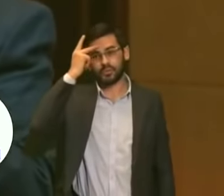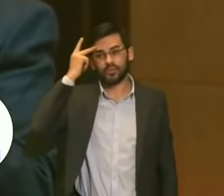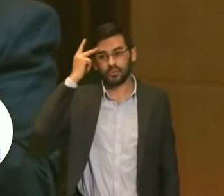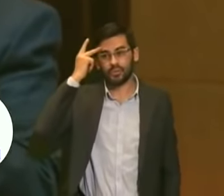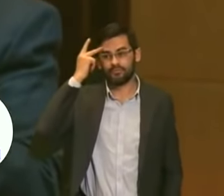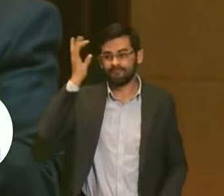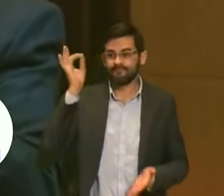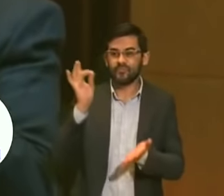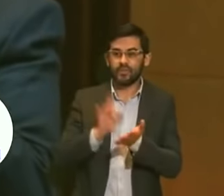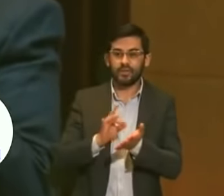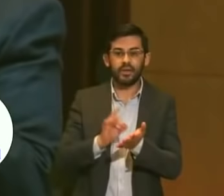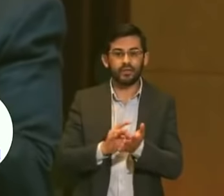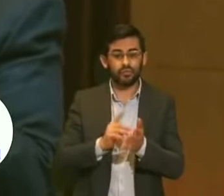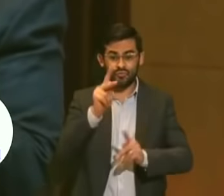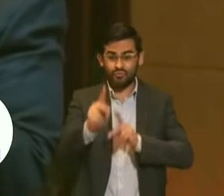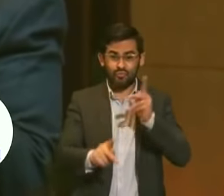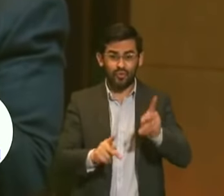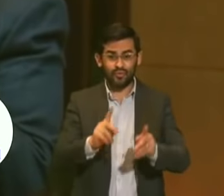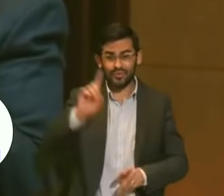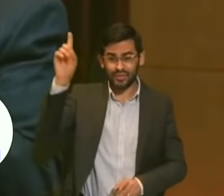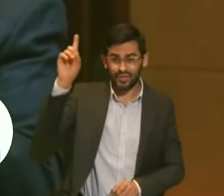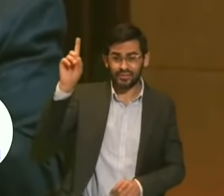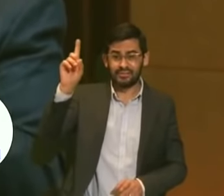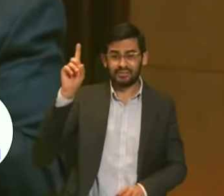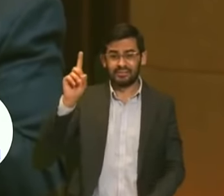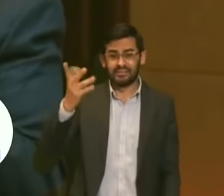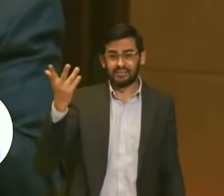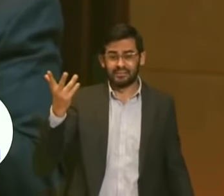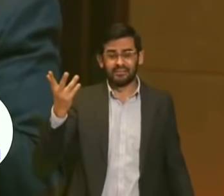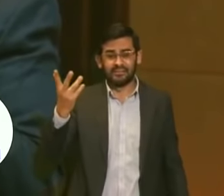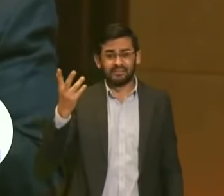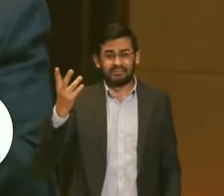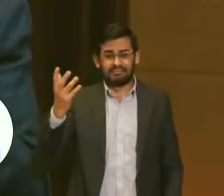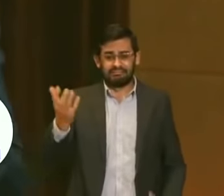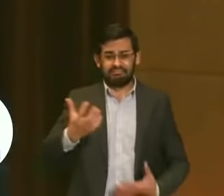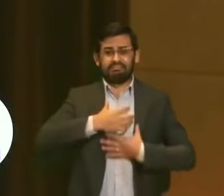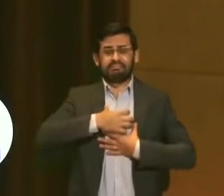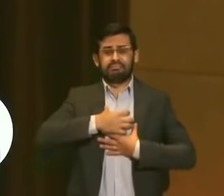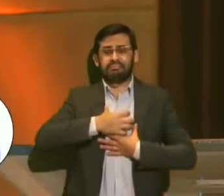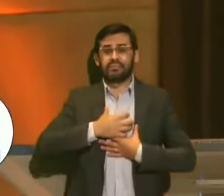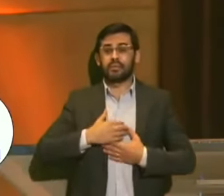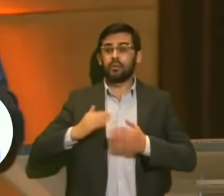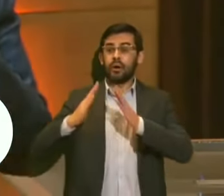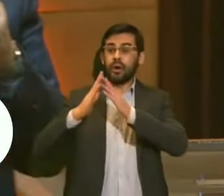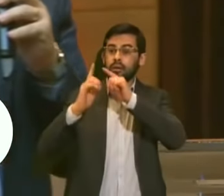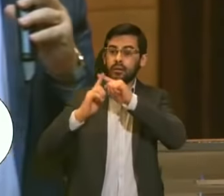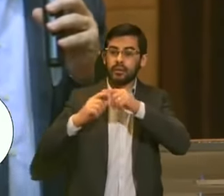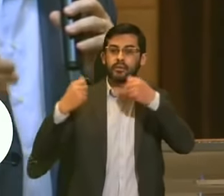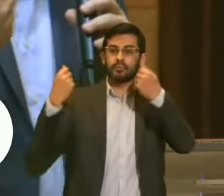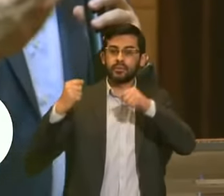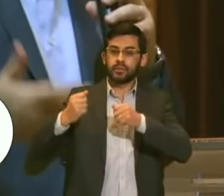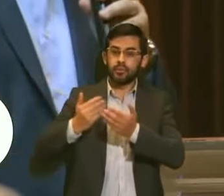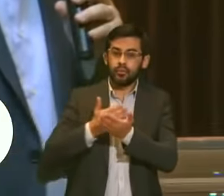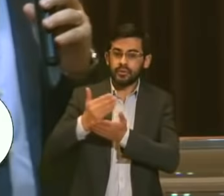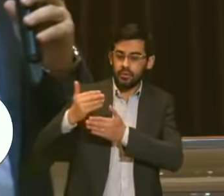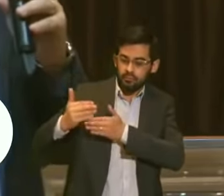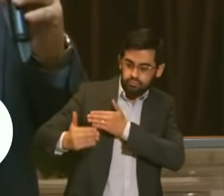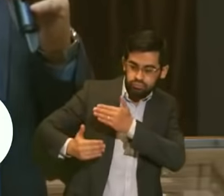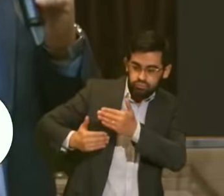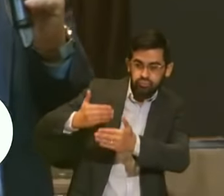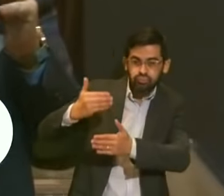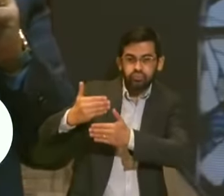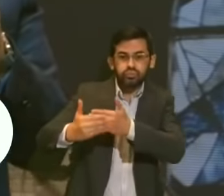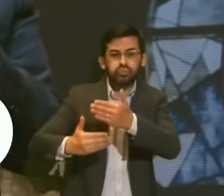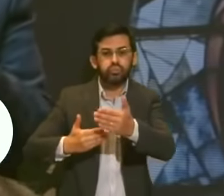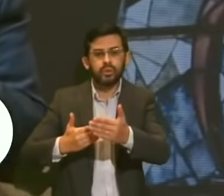Isso envergonha o povo de Deus, o nome de Jesus. E aí a igreja tem que começar um processo de disciplina. Como